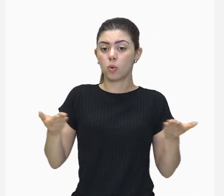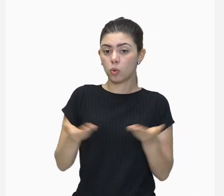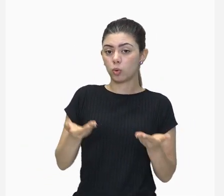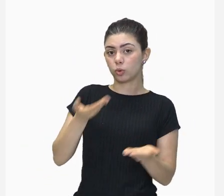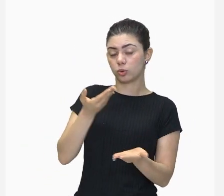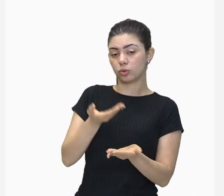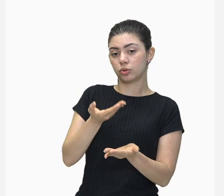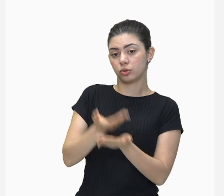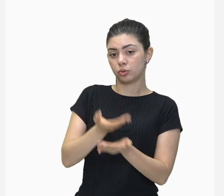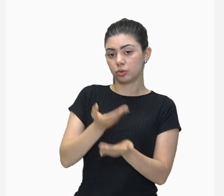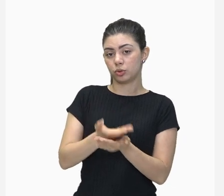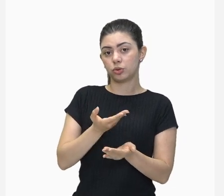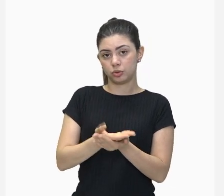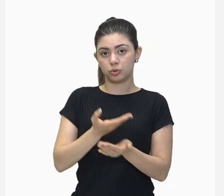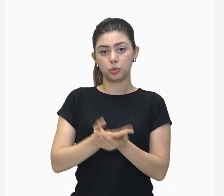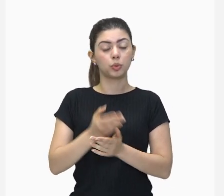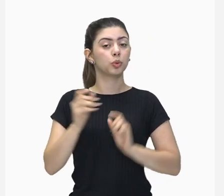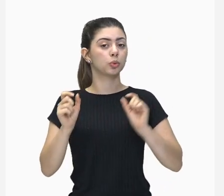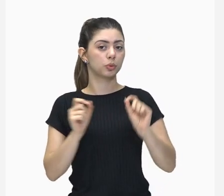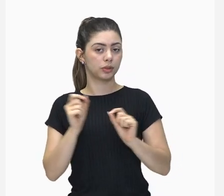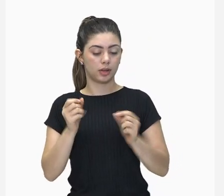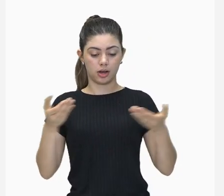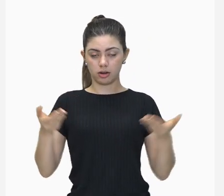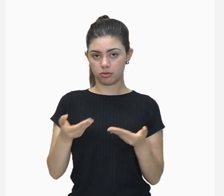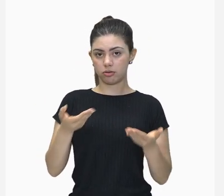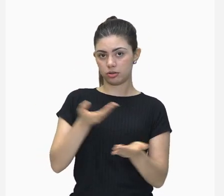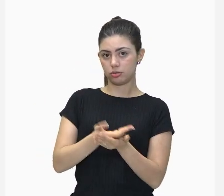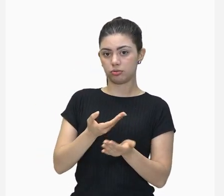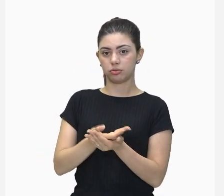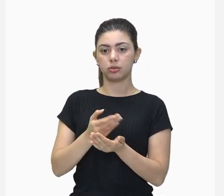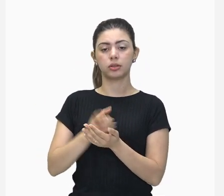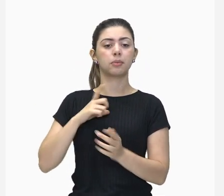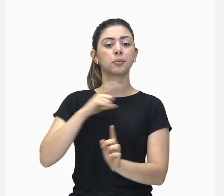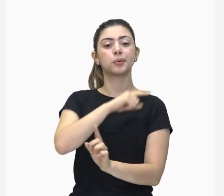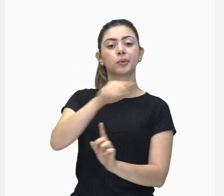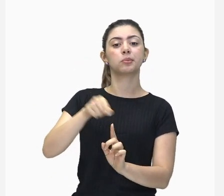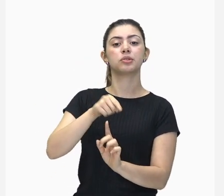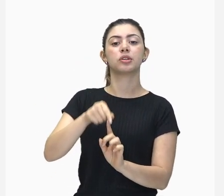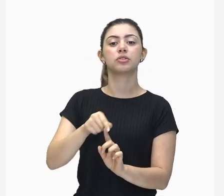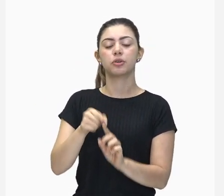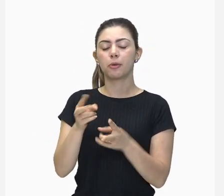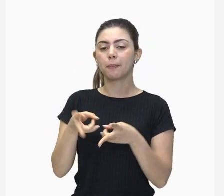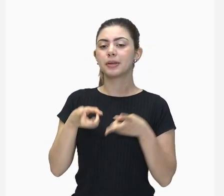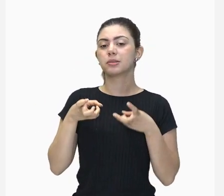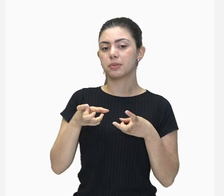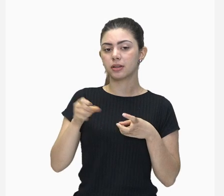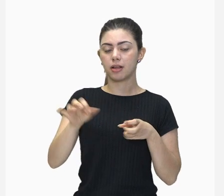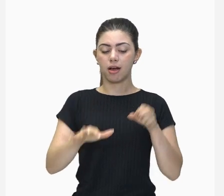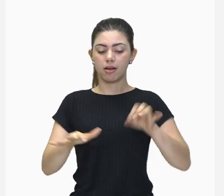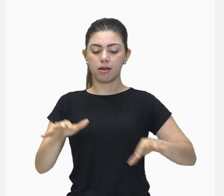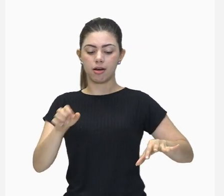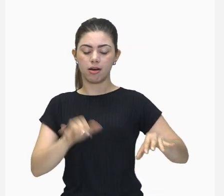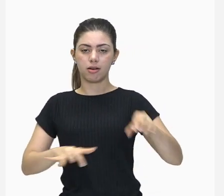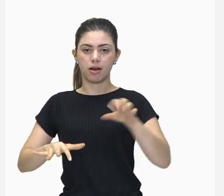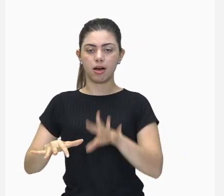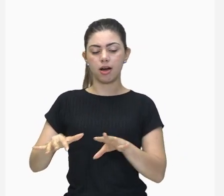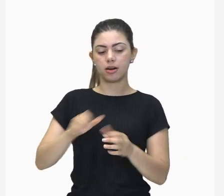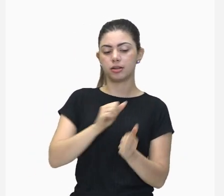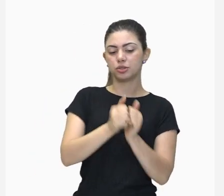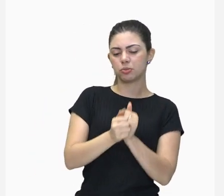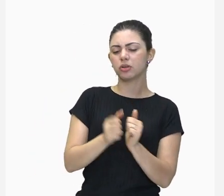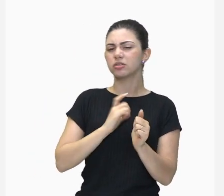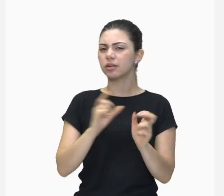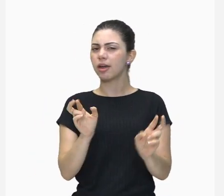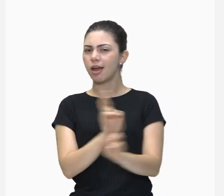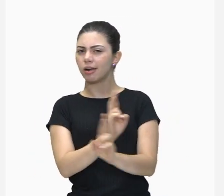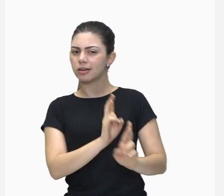aula que nós estamos tendo aqui visa explorar as conexões entre o esporte e outros setores da